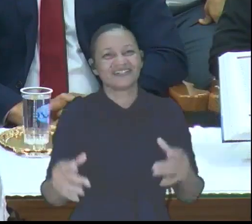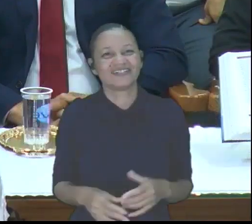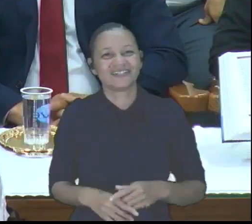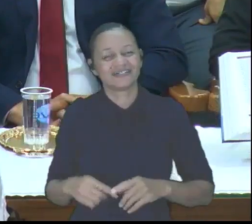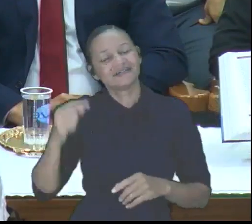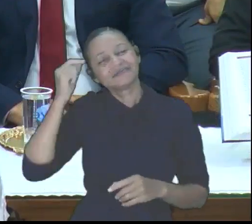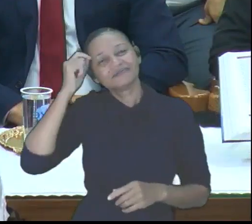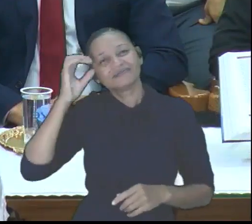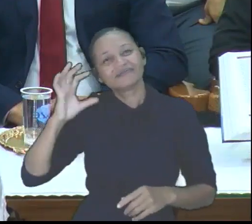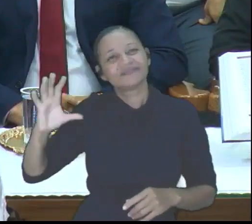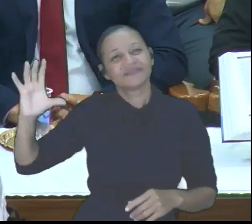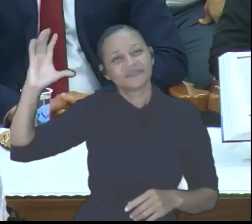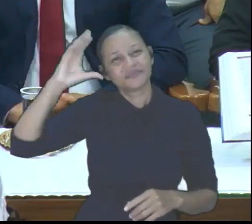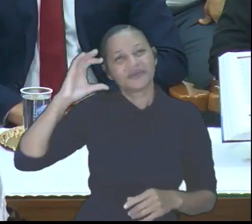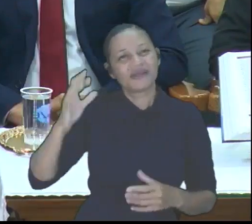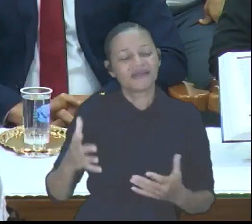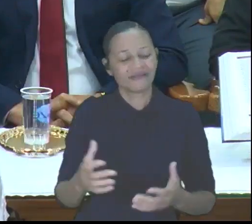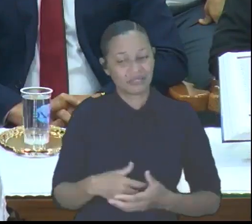estava pensando.